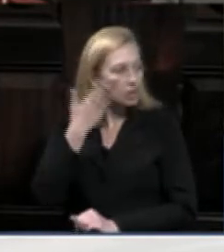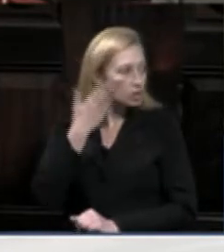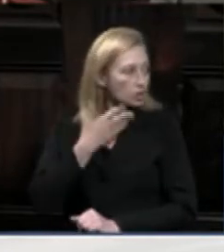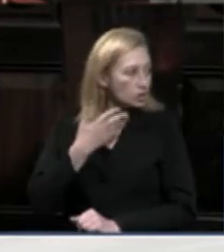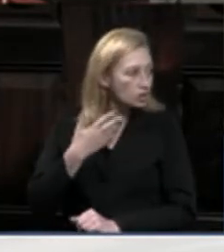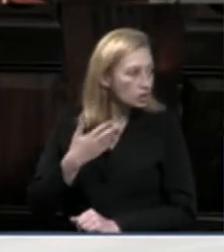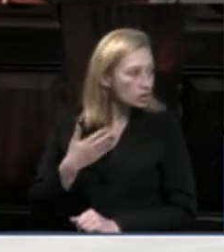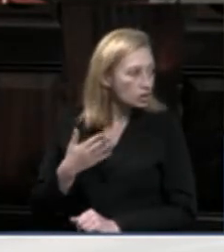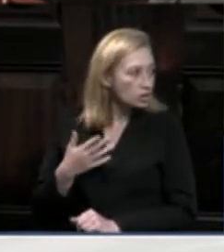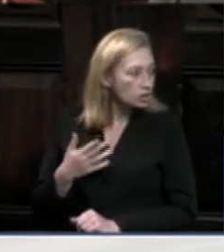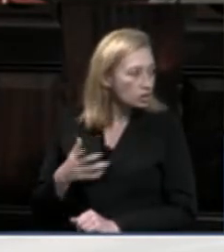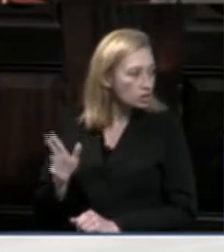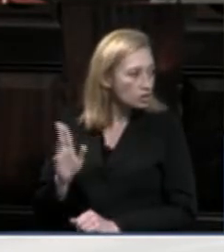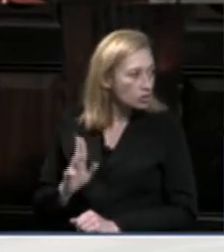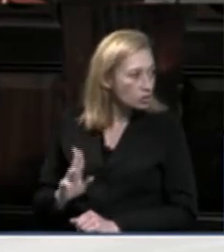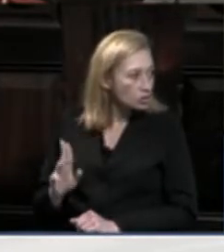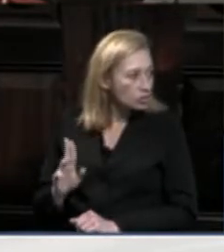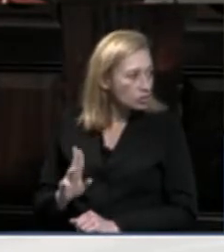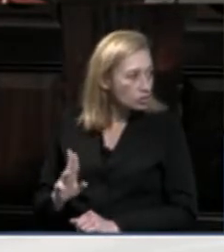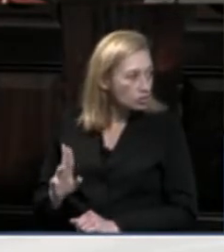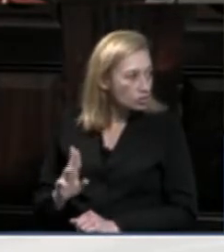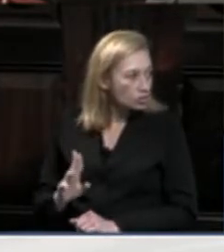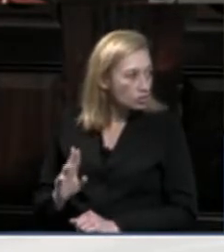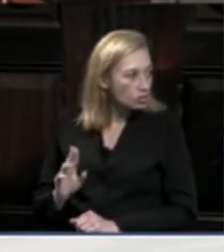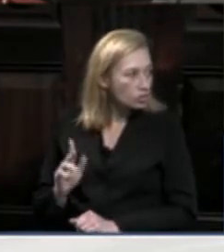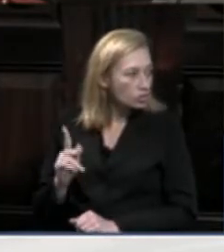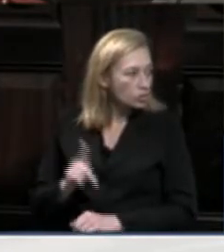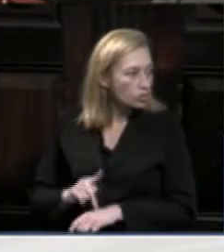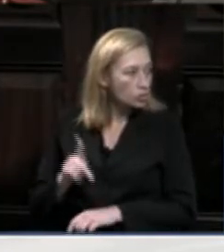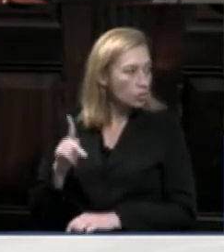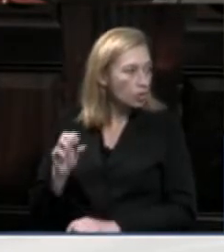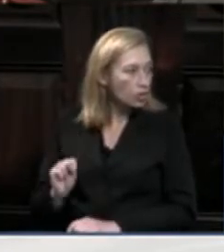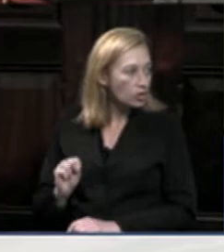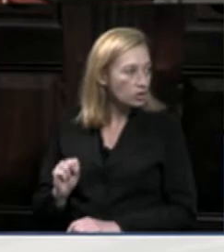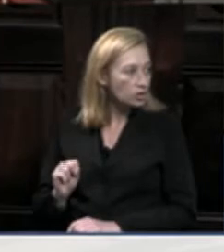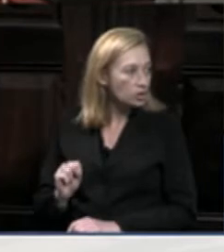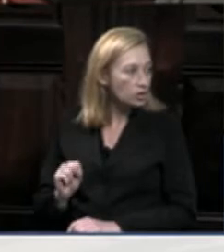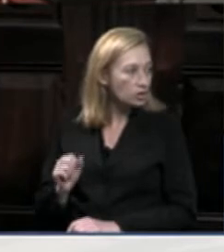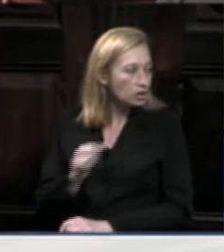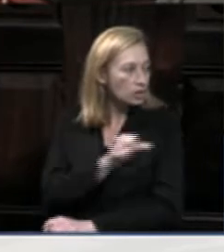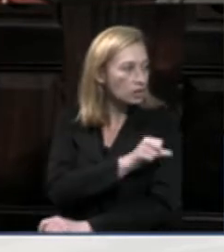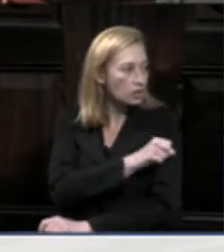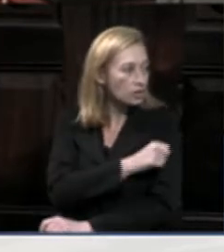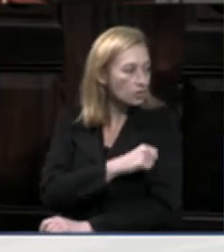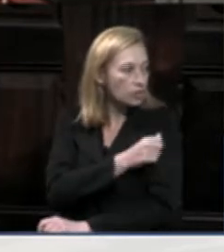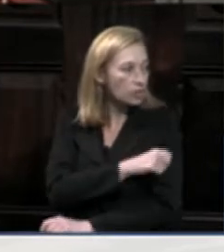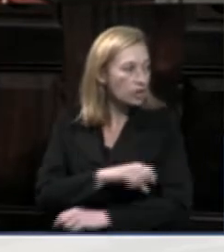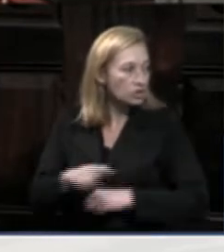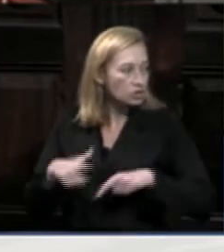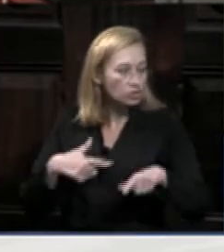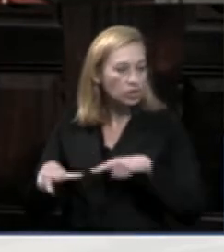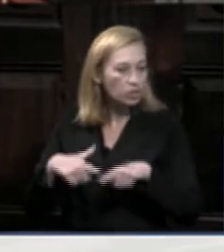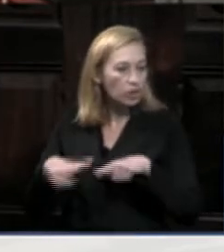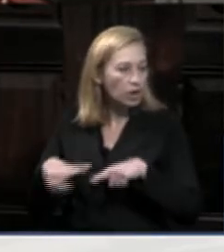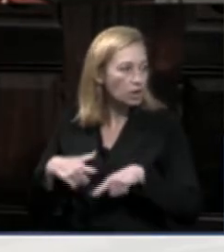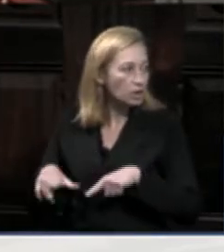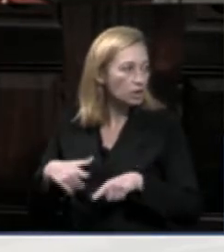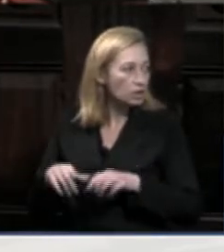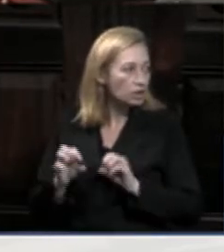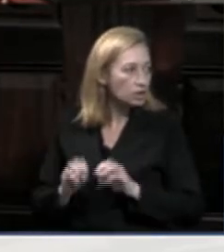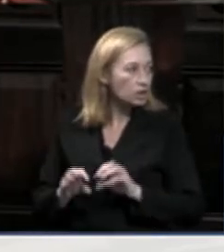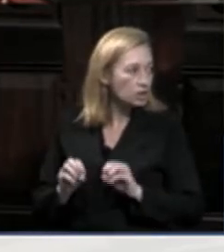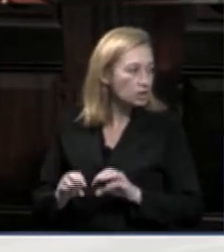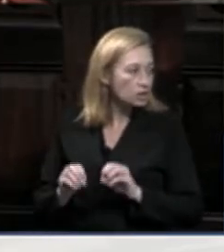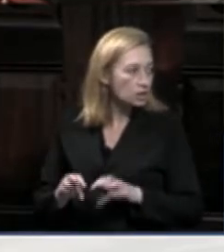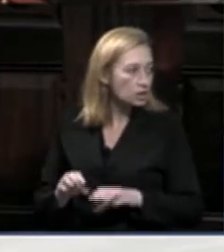implantação do curso de especialização do pós-técnico de enfermagem do trabalho, na unidade do ensino de Escola Técnica Estadual